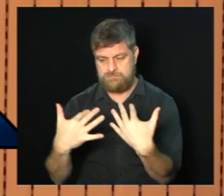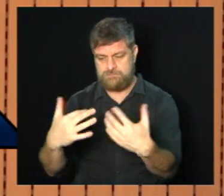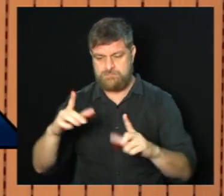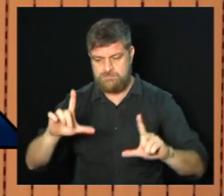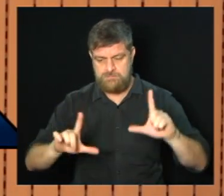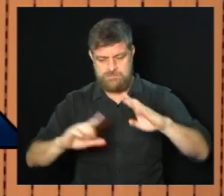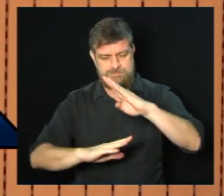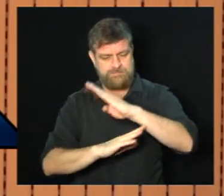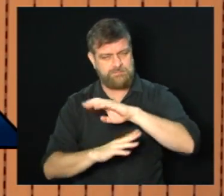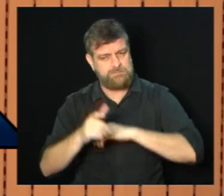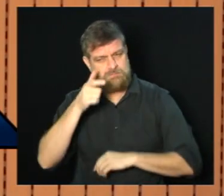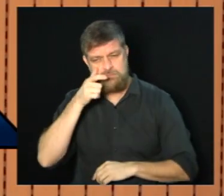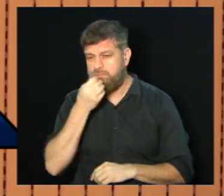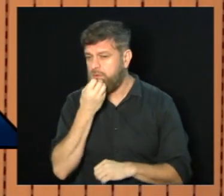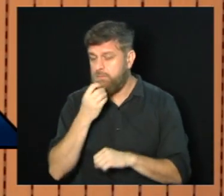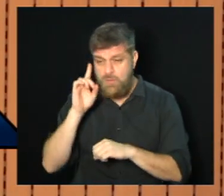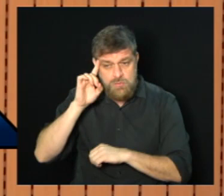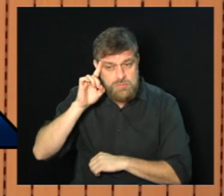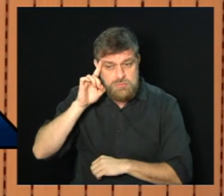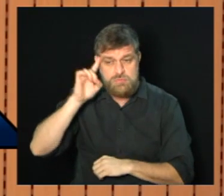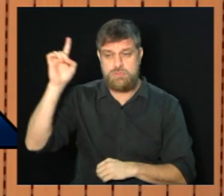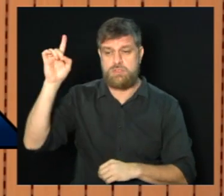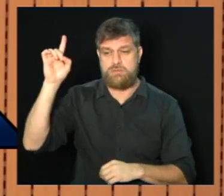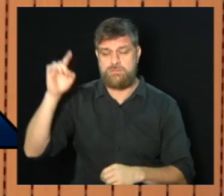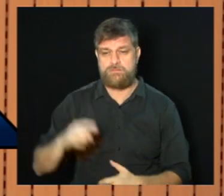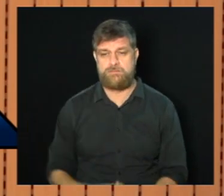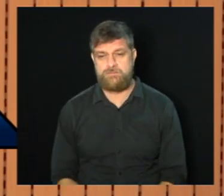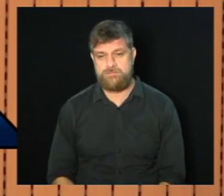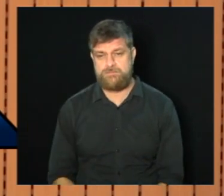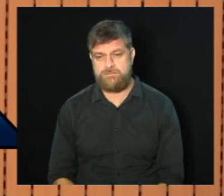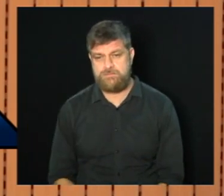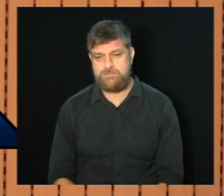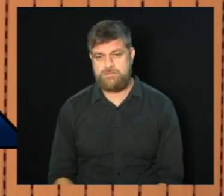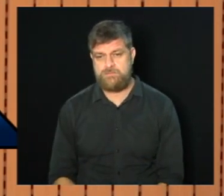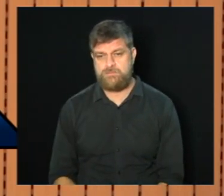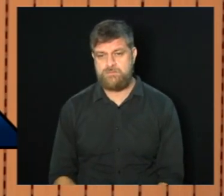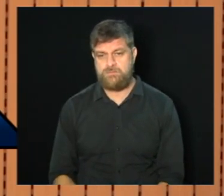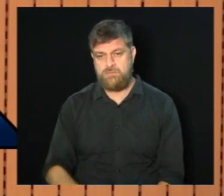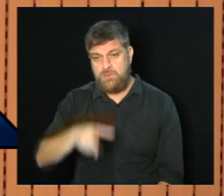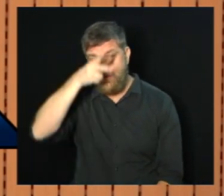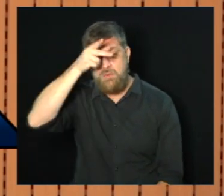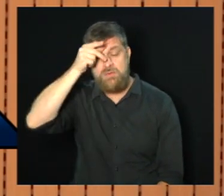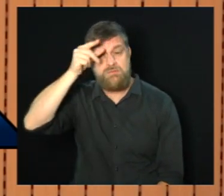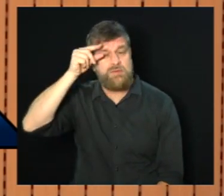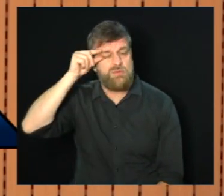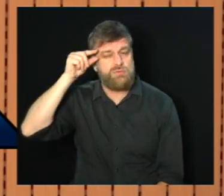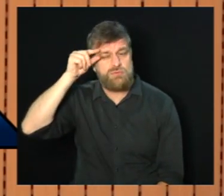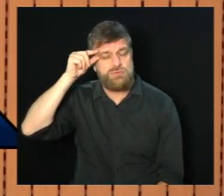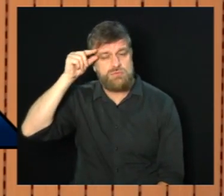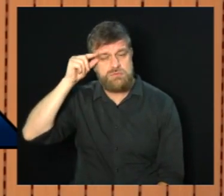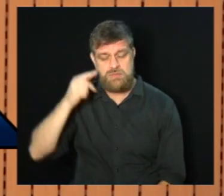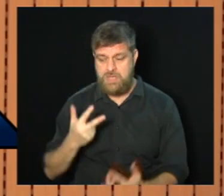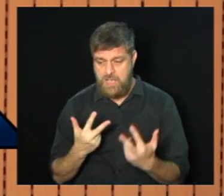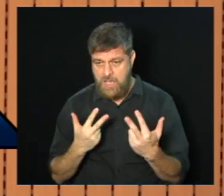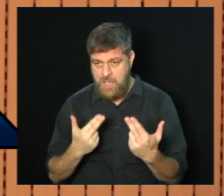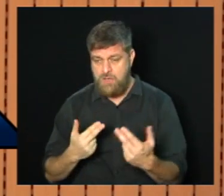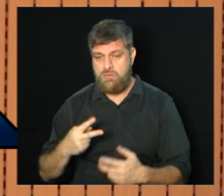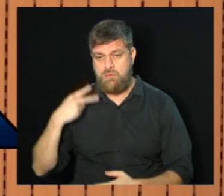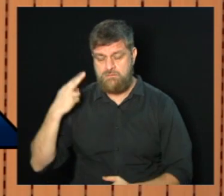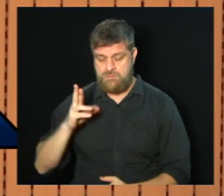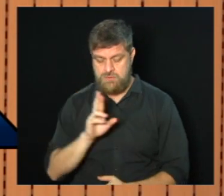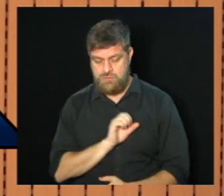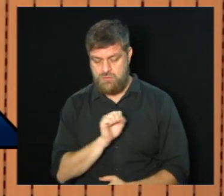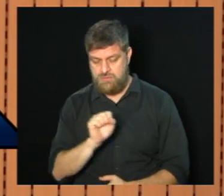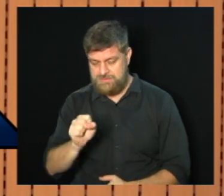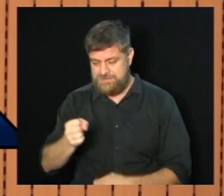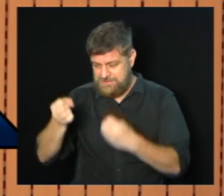TV Câmara, o meu bom dia. No governo Jonas, conforme o líder de governo disse aqui, o